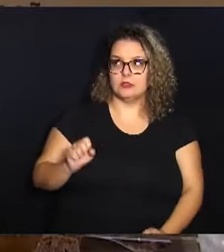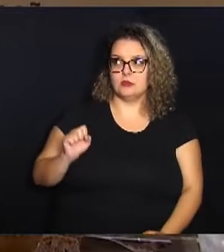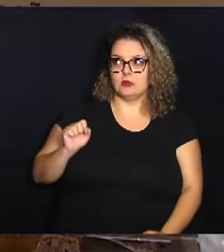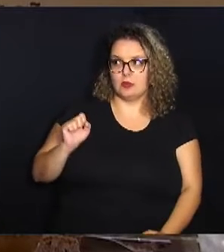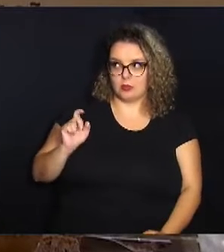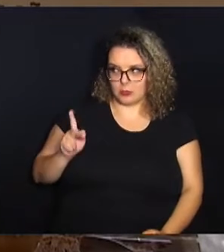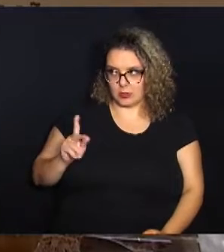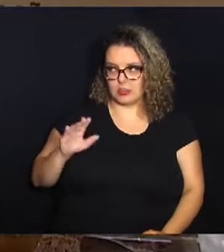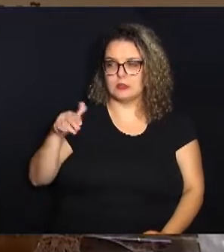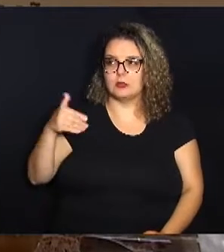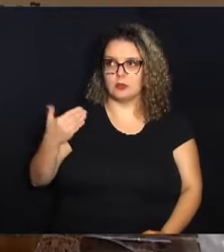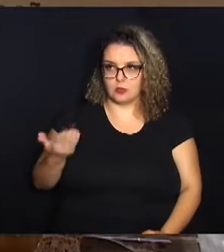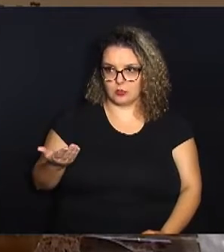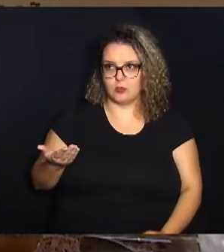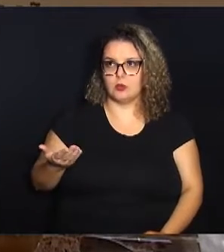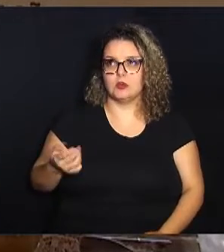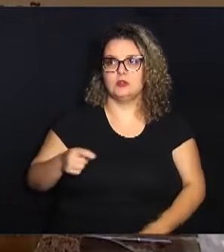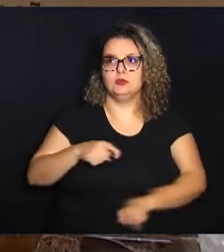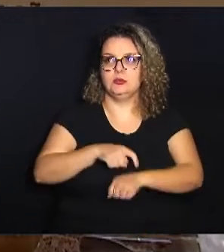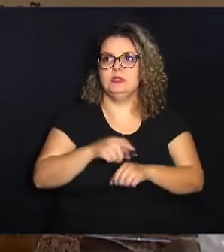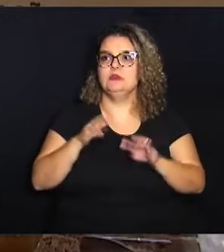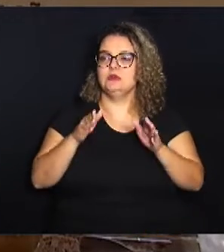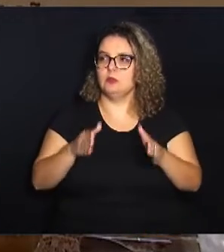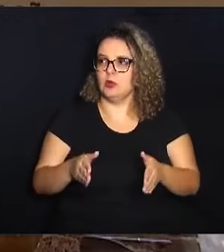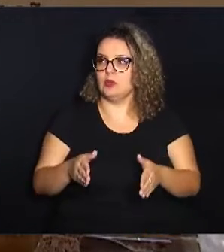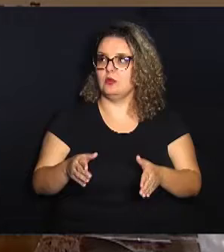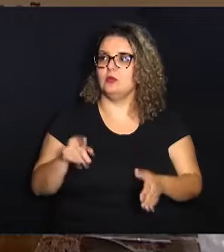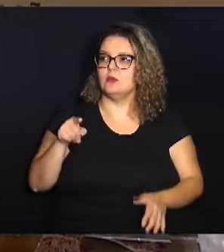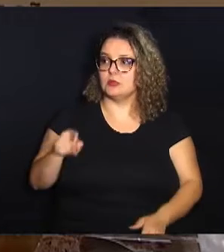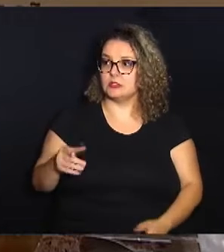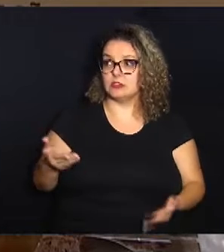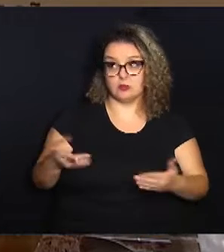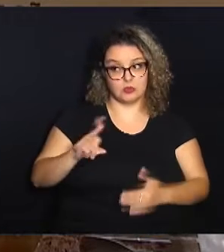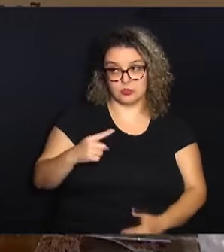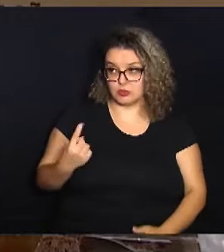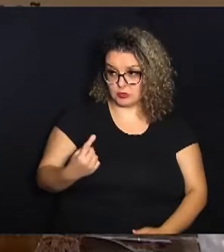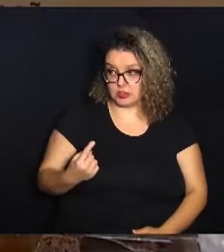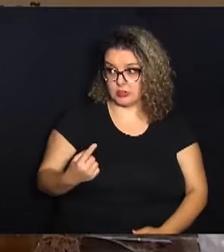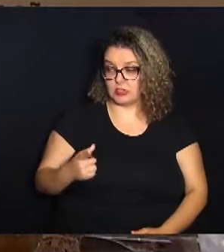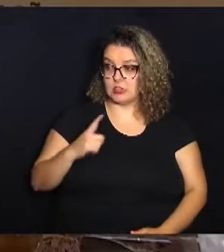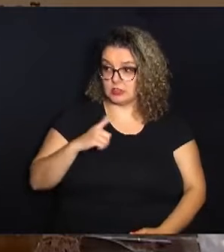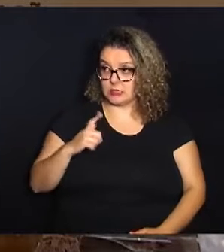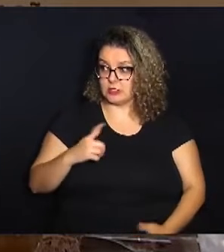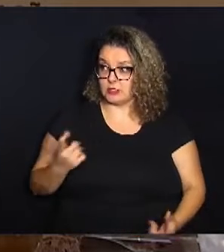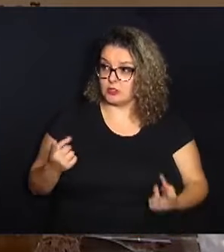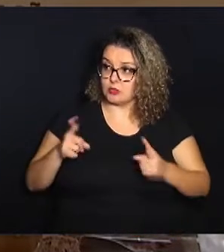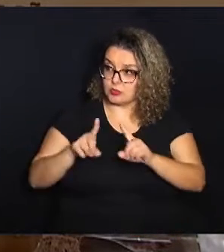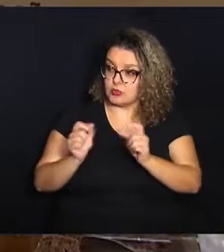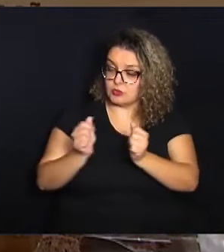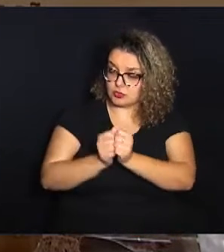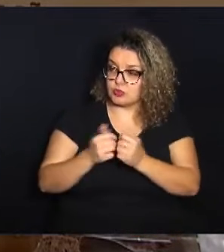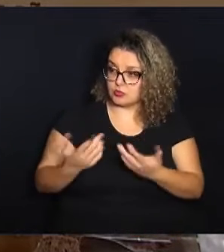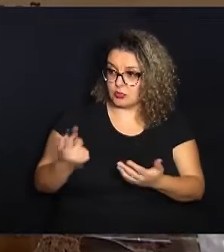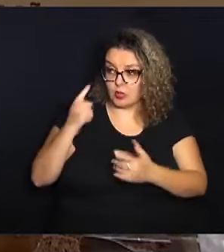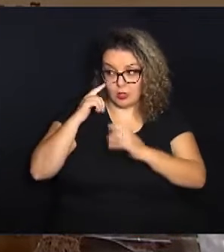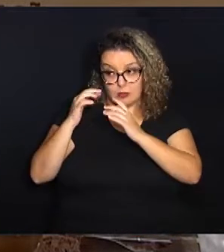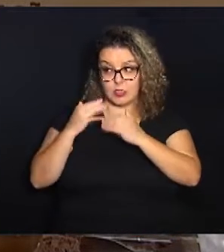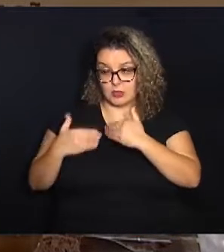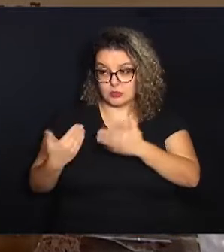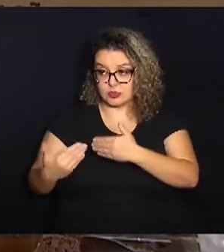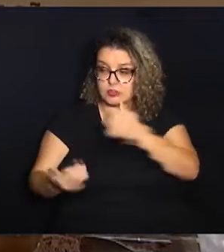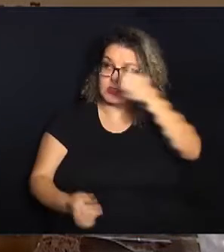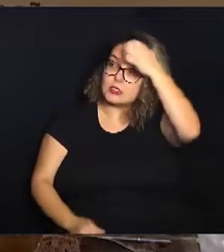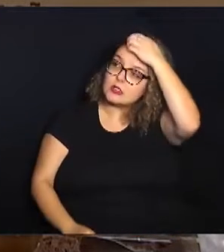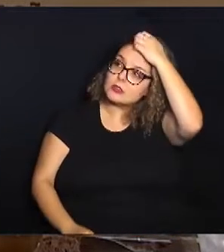gente chega aí nessa fase, você hoje não está mais sozinho, tem alguém que, juntamente com você, pensa em todos esses